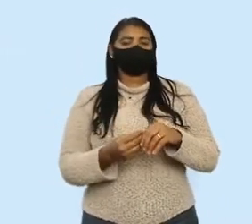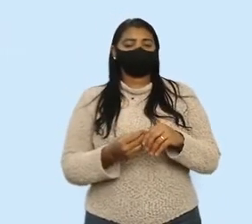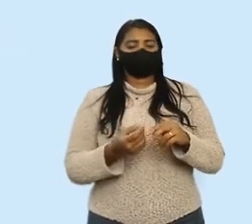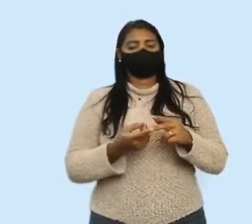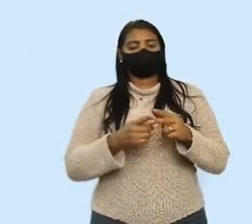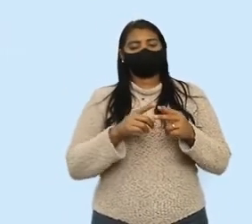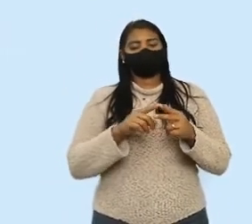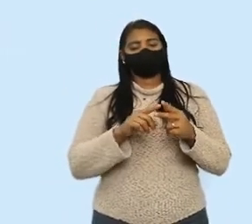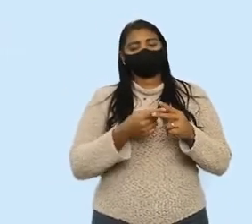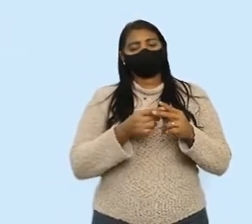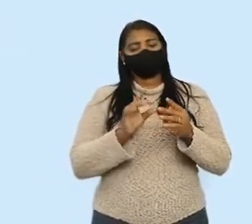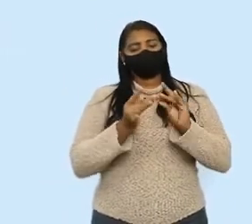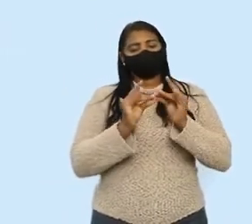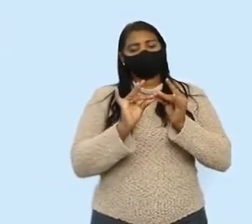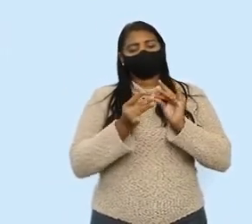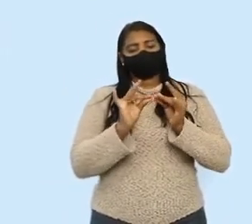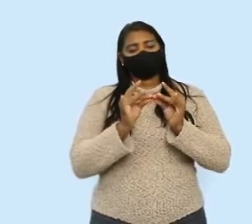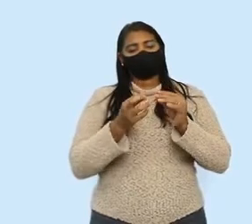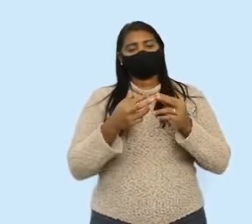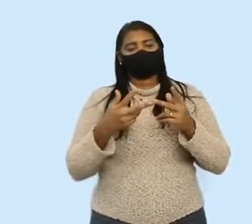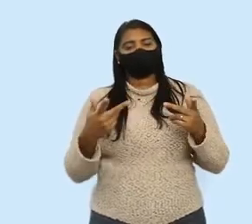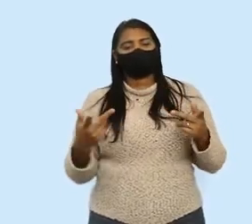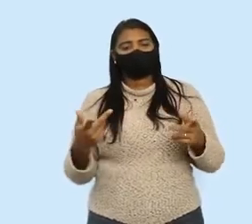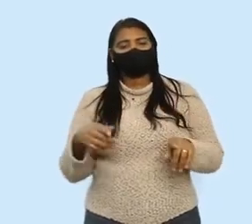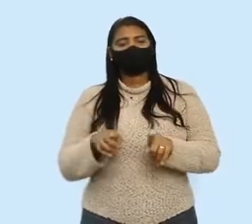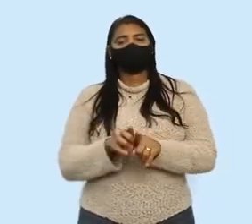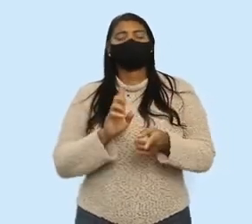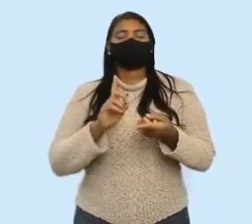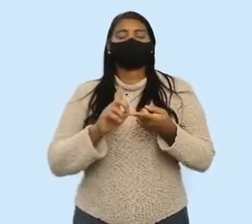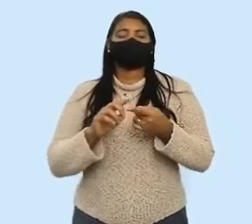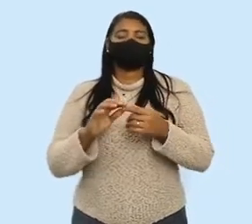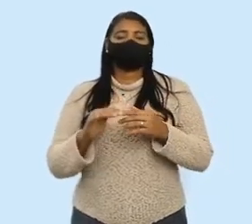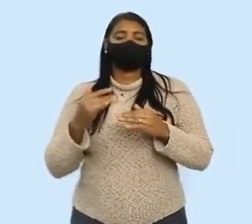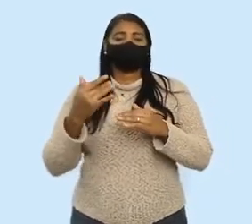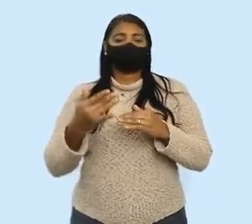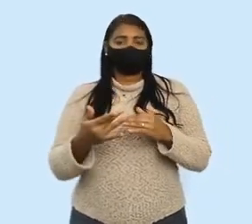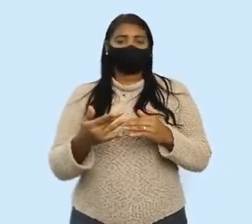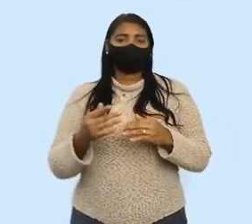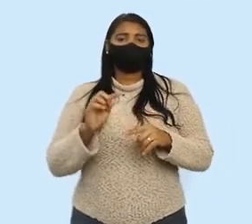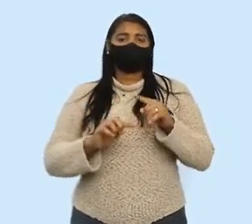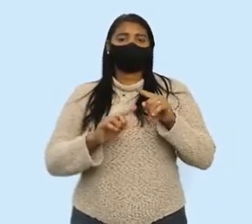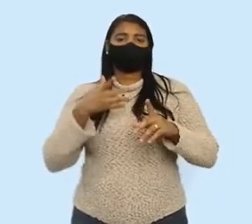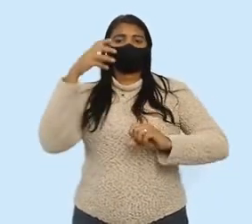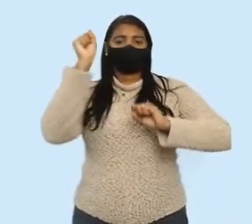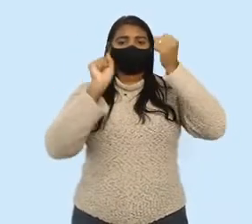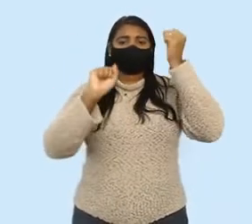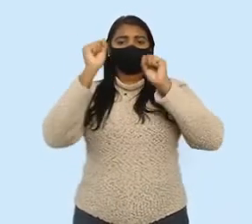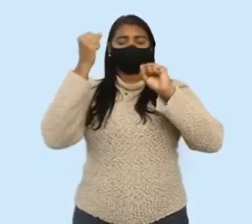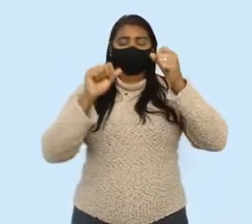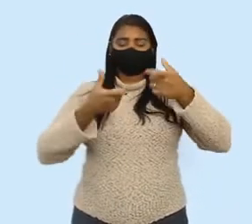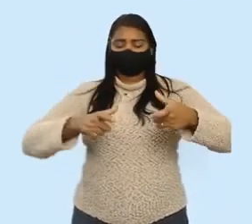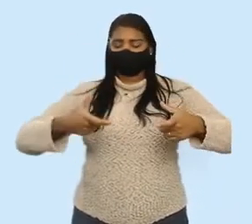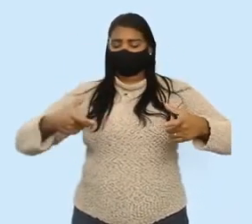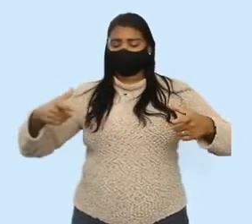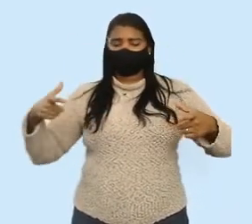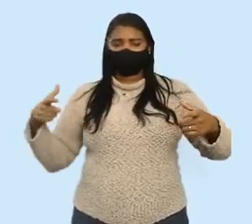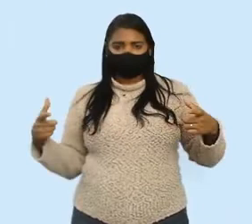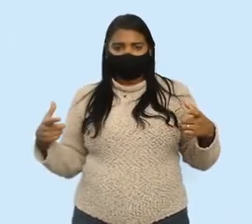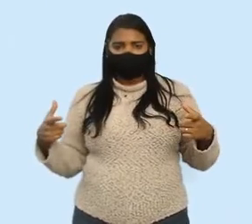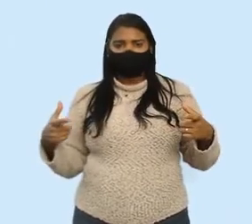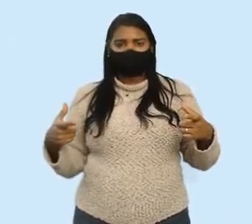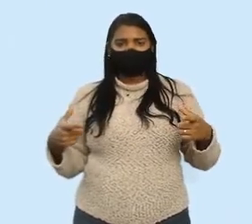artesanato e depois às manufaturas e posteriormente à atividade fabril, e o crescimento, né, de uma